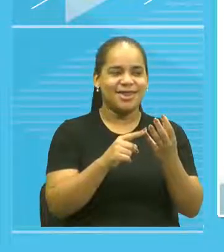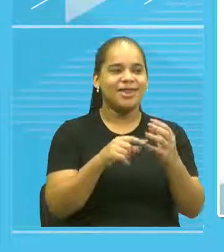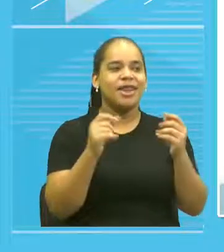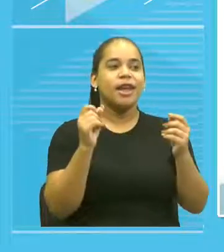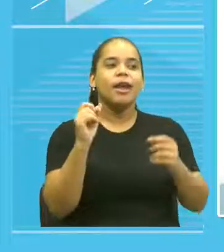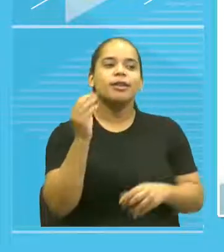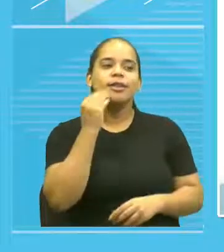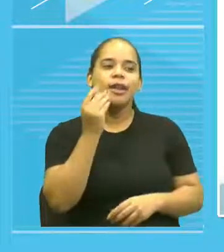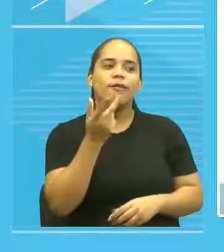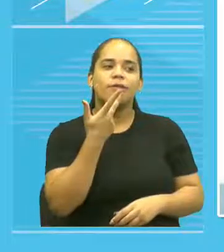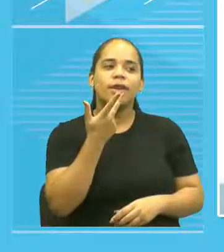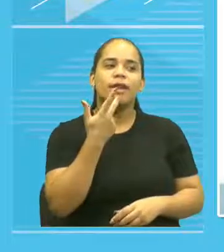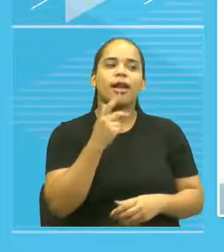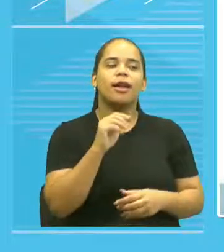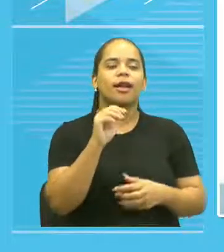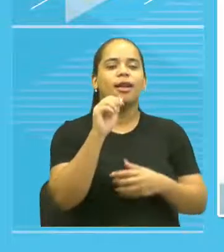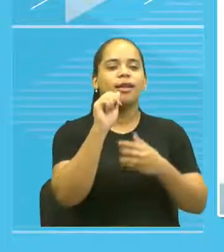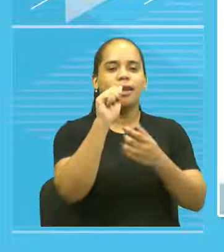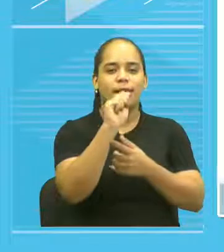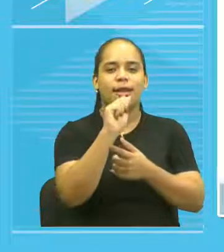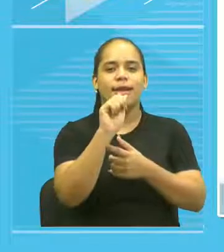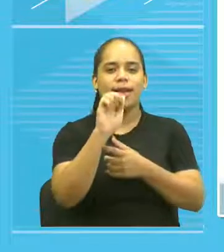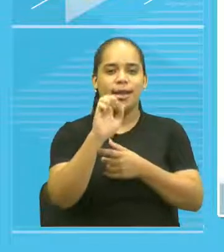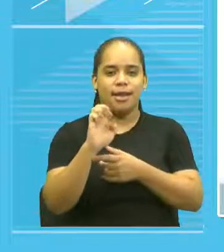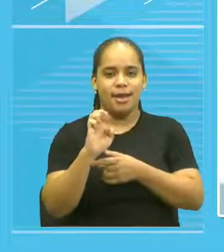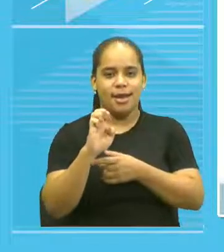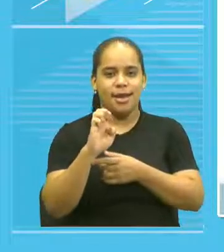pronuncia aí ó a é